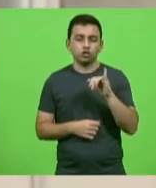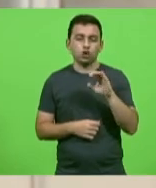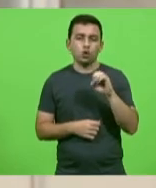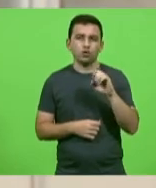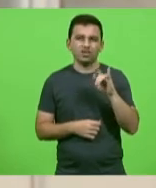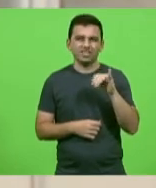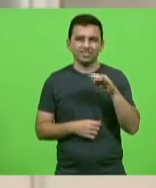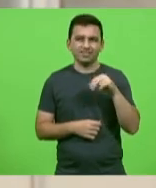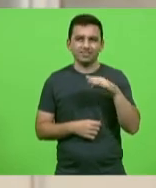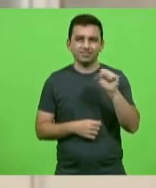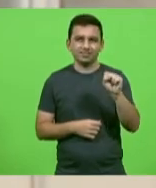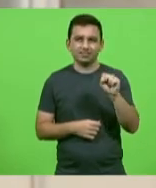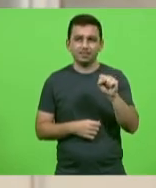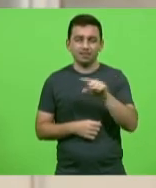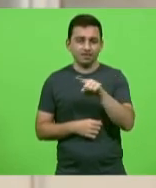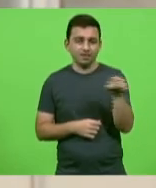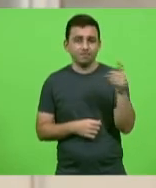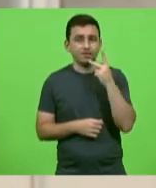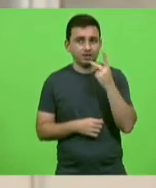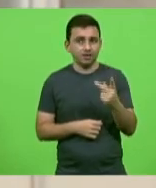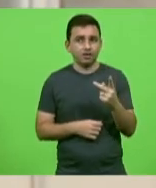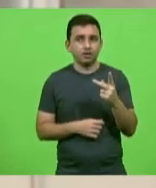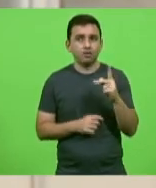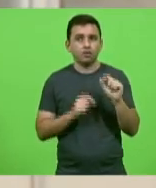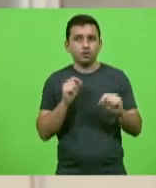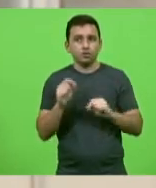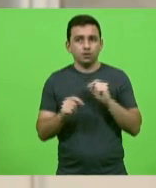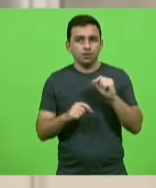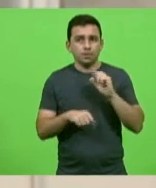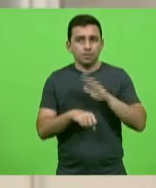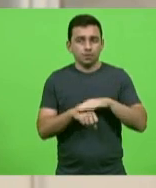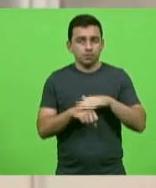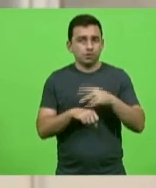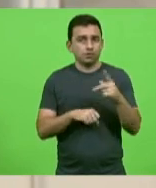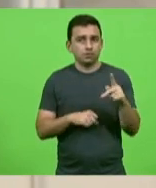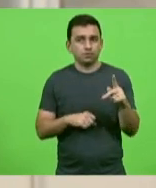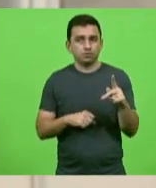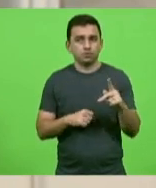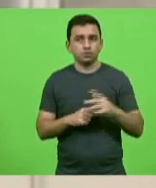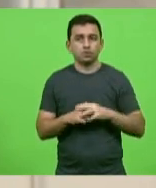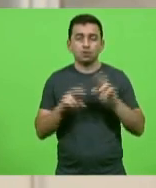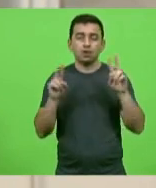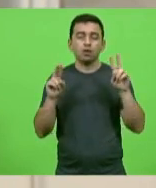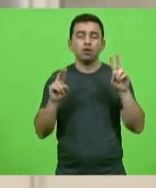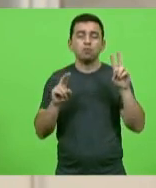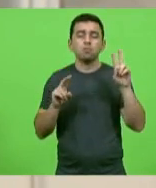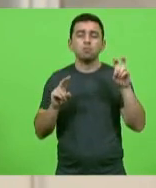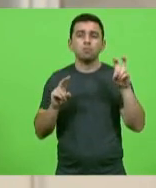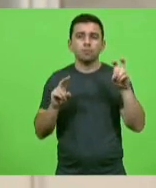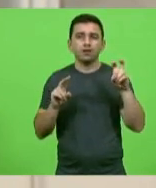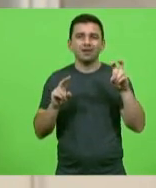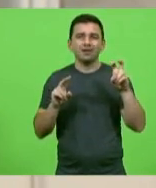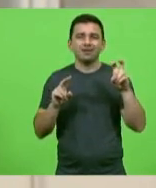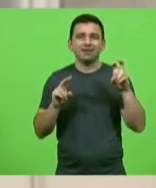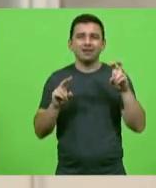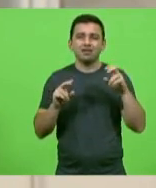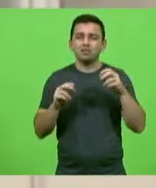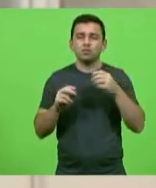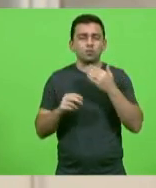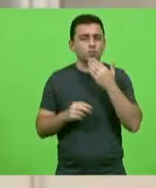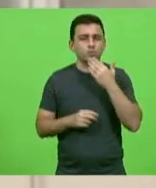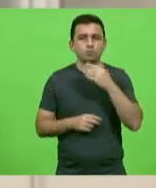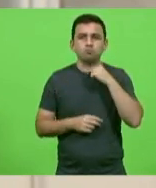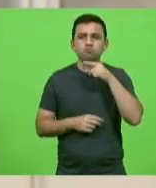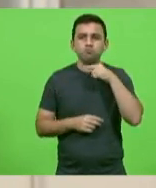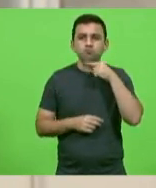Gasparini afirma "em suas palavras as não ser possível a